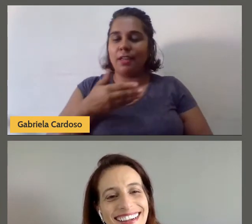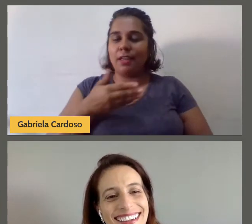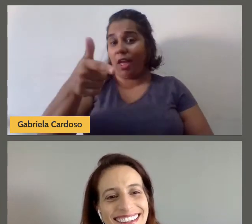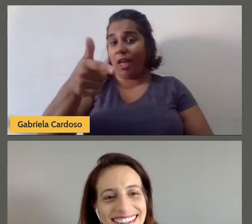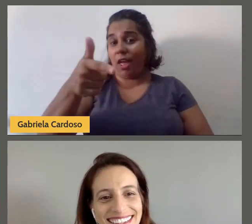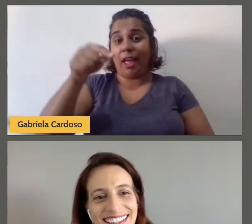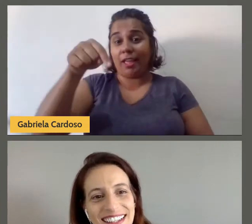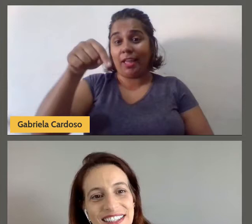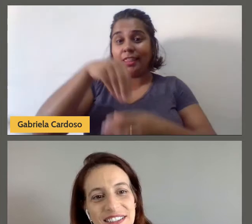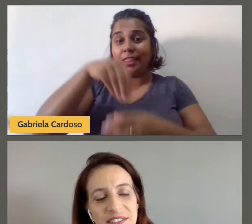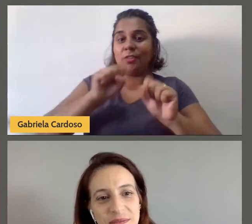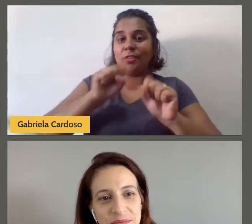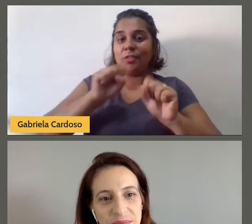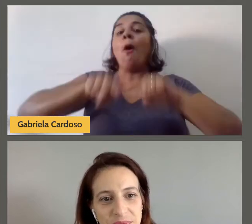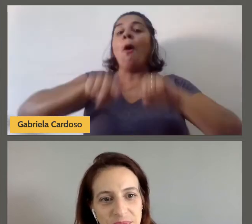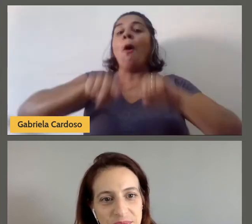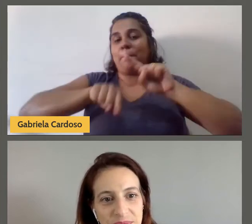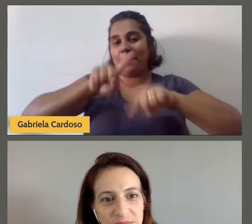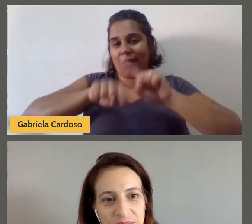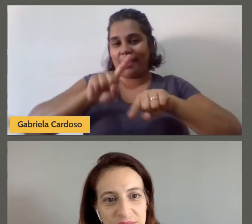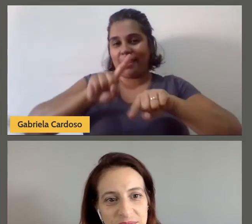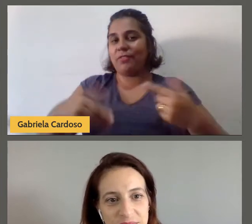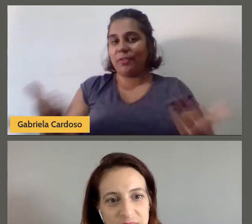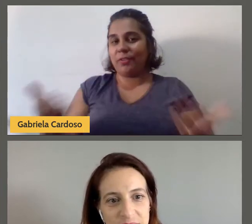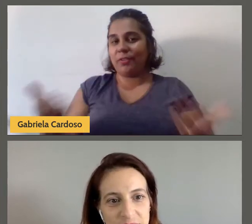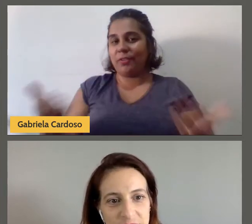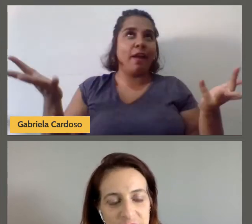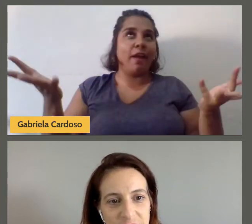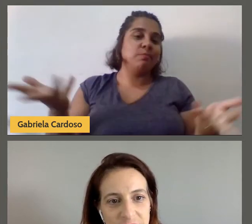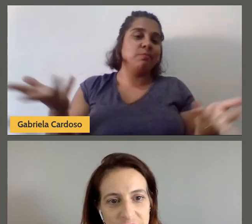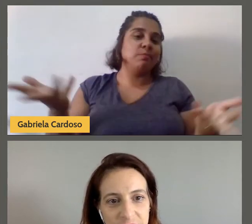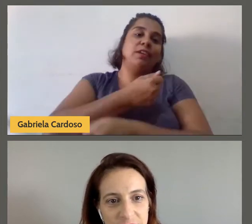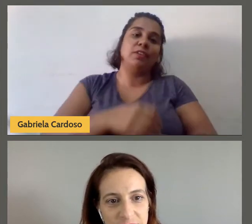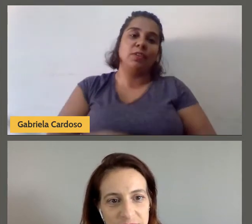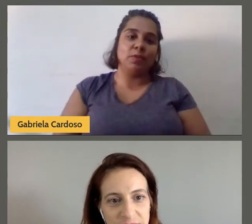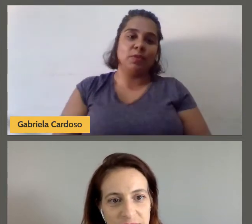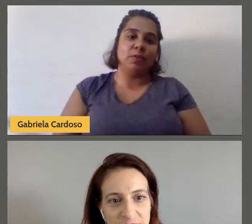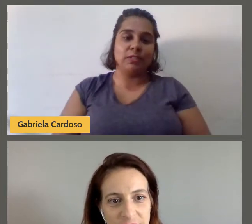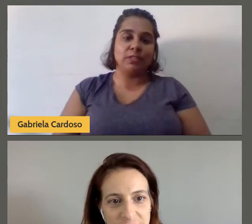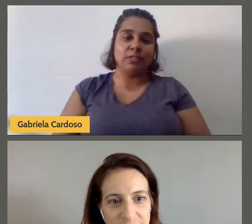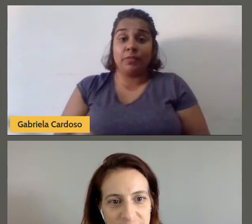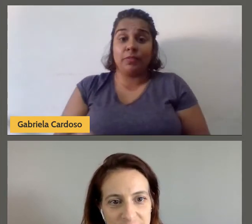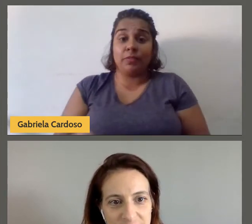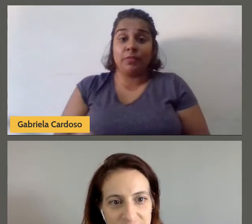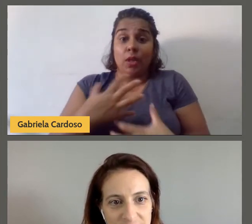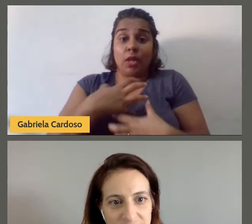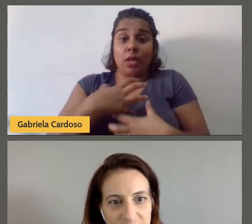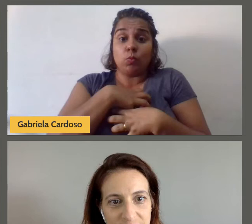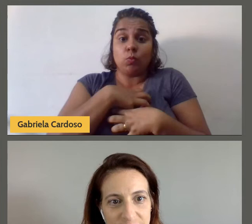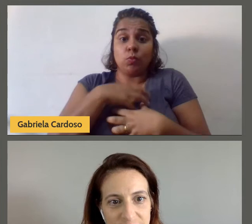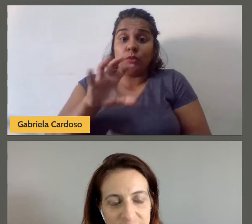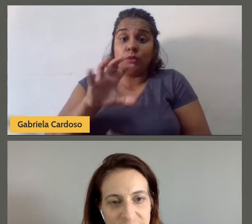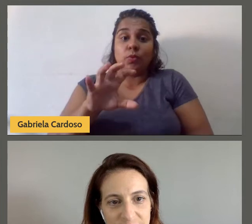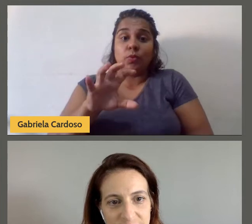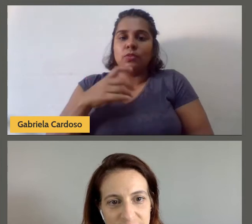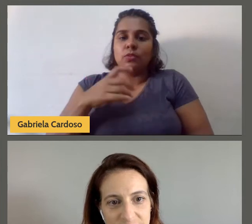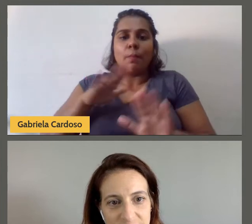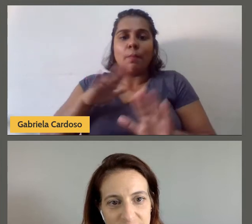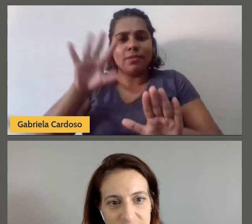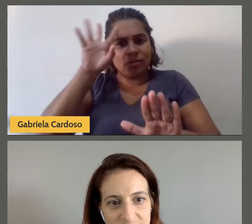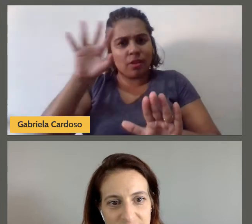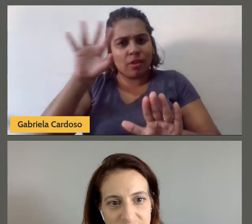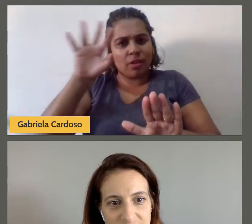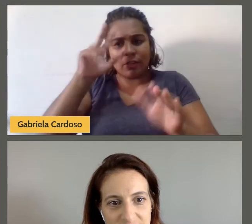Então, assim, eu super empatizo com pessoas nesse estado. Eu só posso imaginar como que é deixar tudo para trás num de